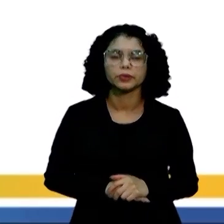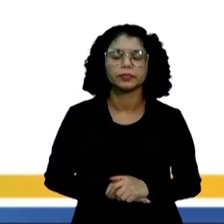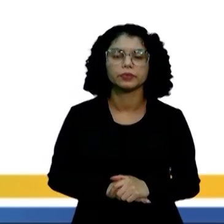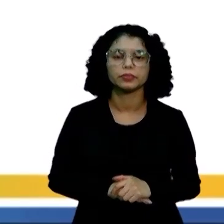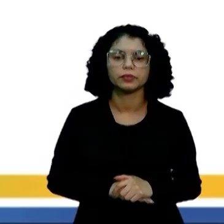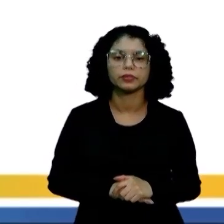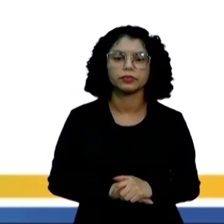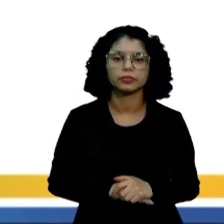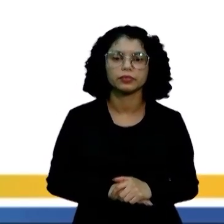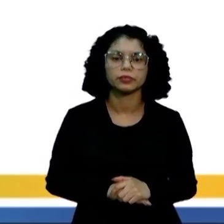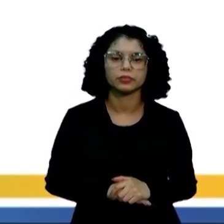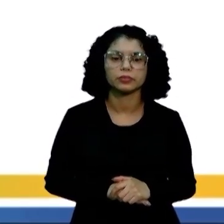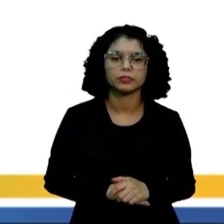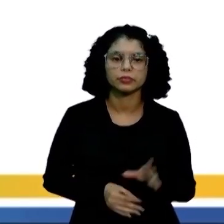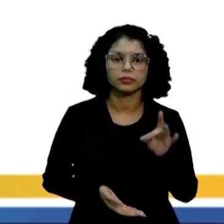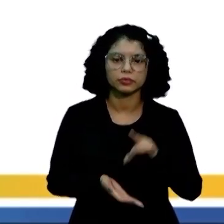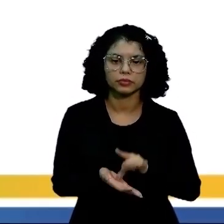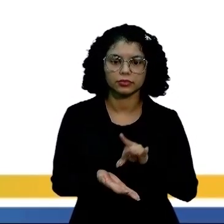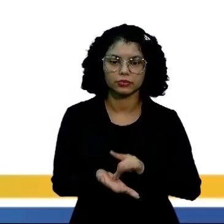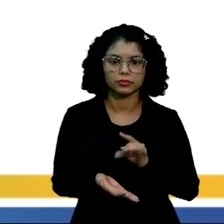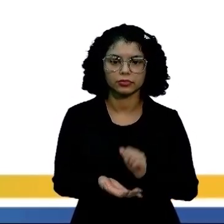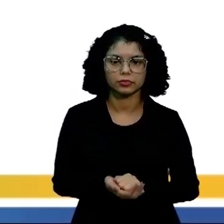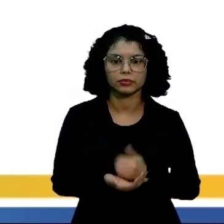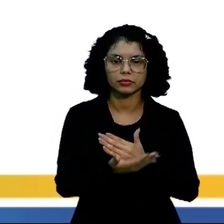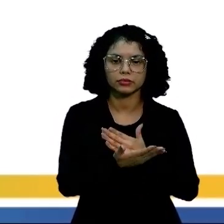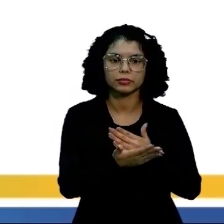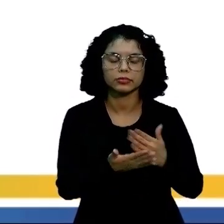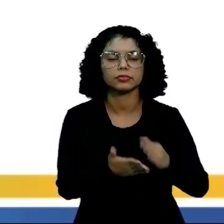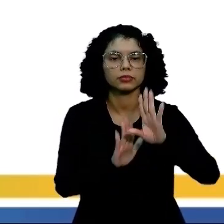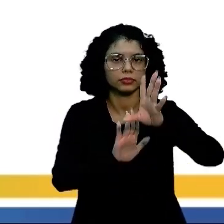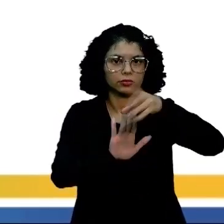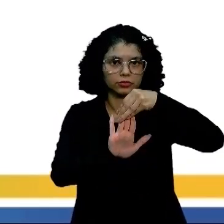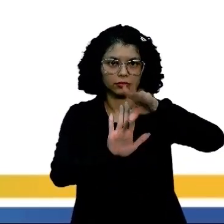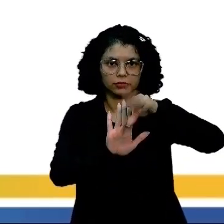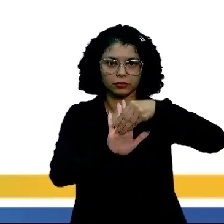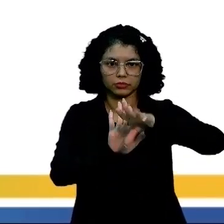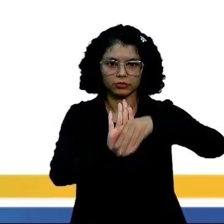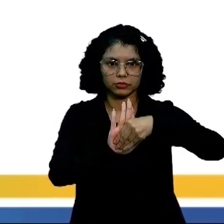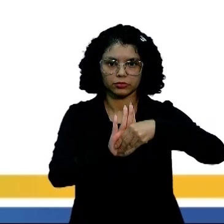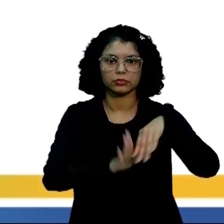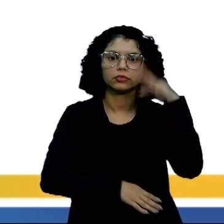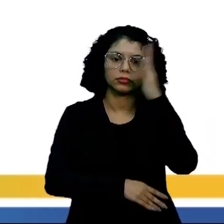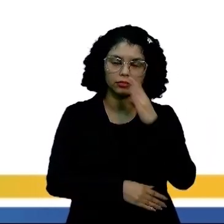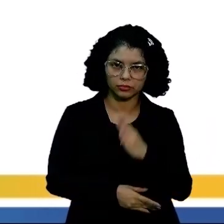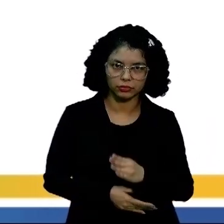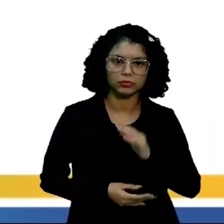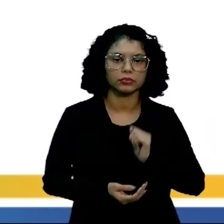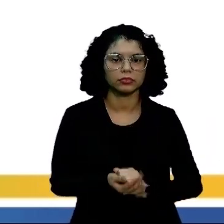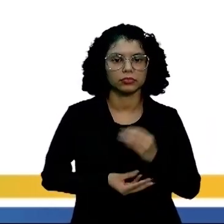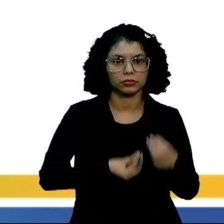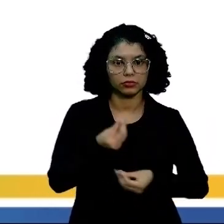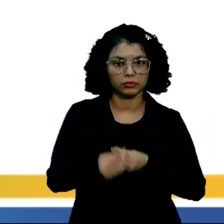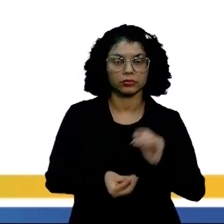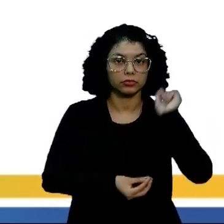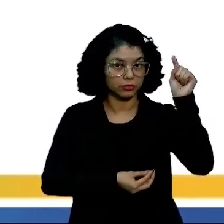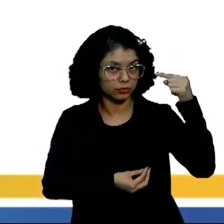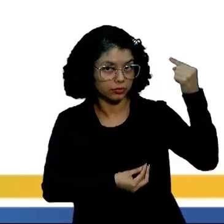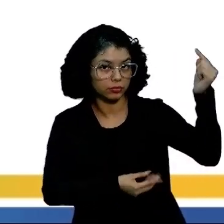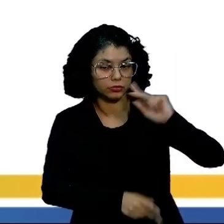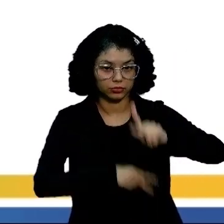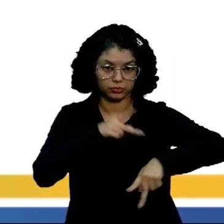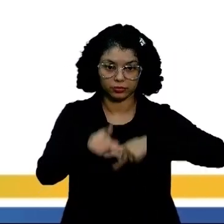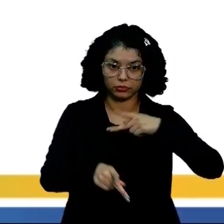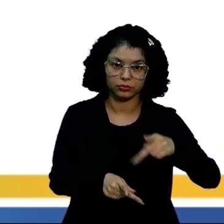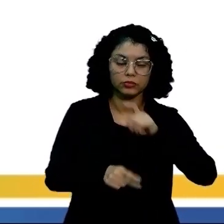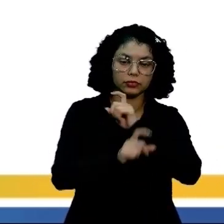como eu poderia dizer, na verdade, ele começa a colocar o povo brasileiro como se fosse aqueles cativos do